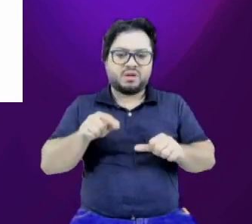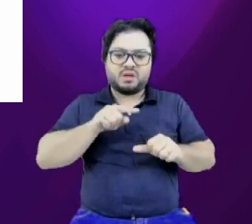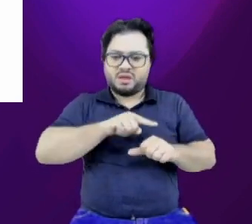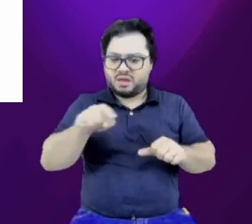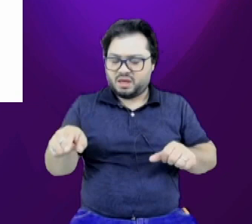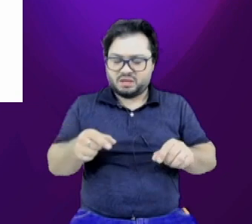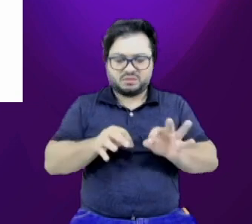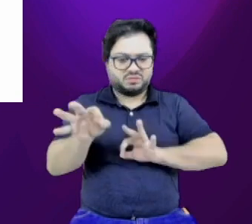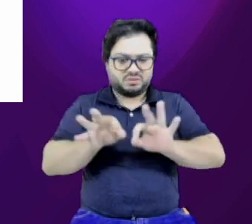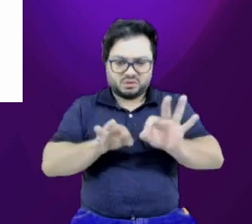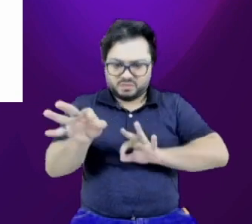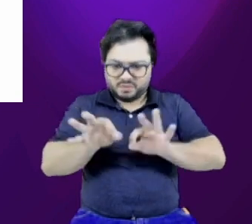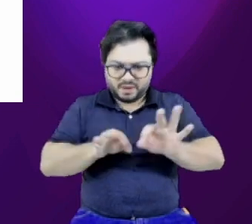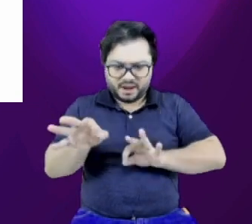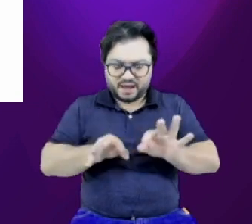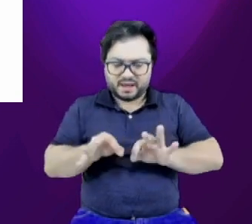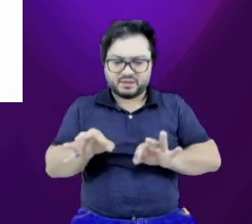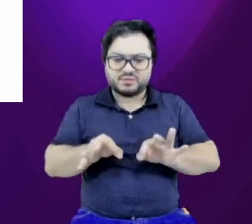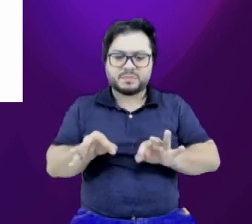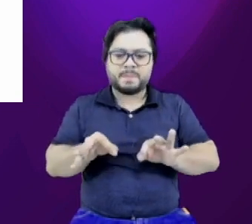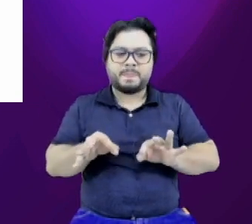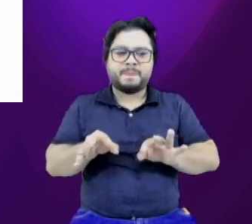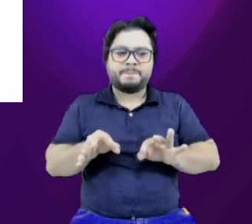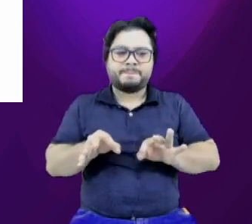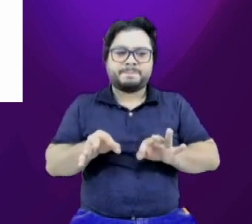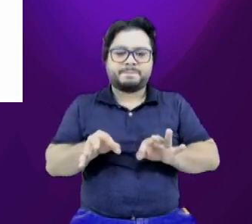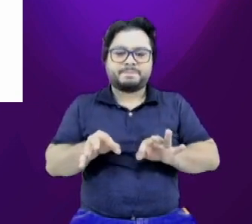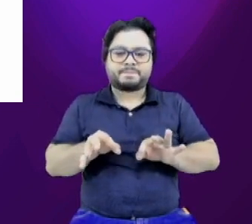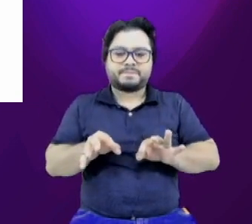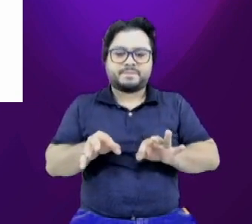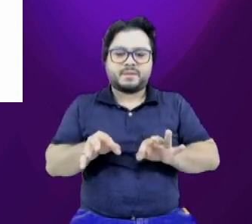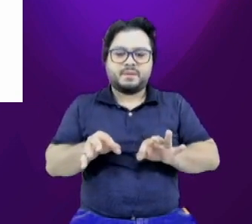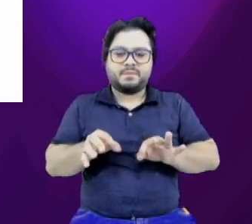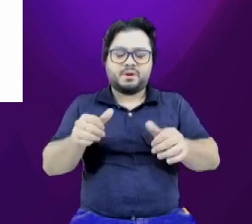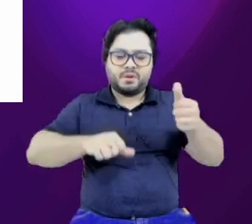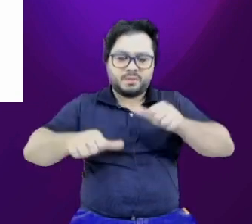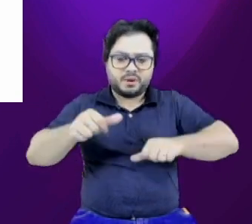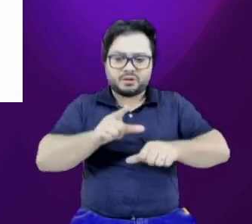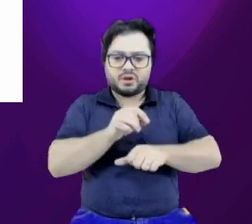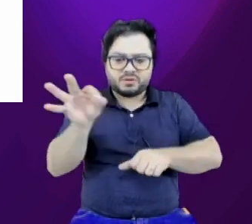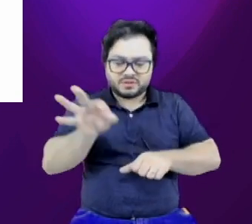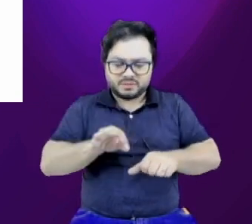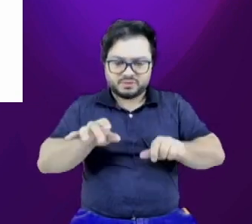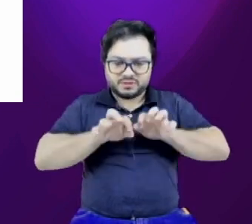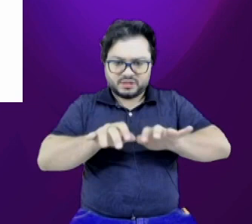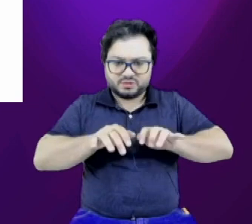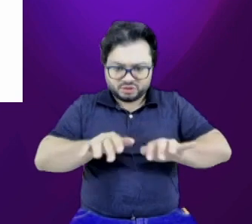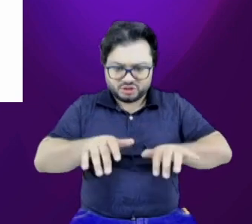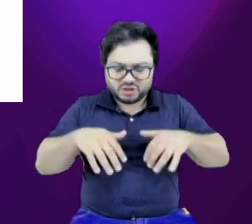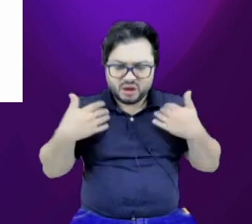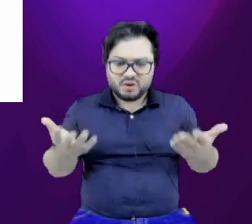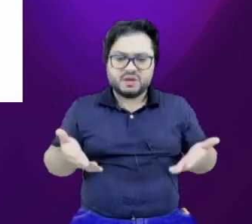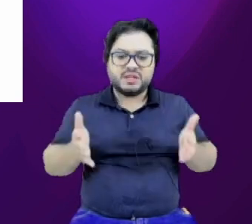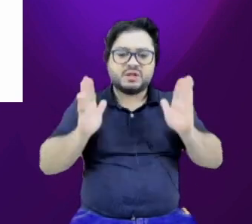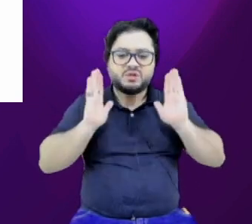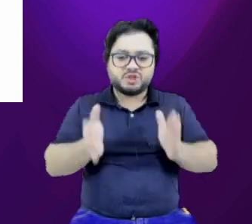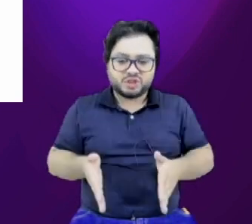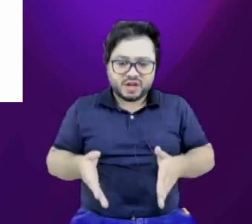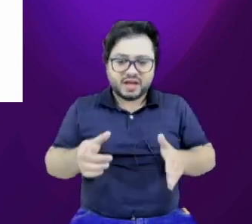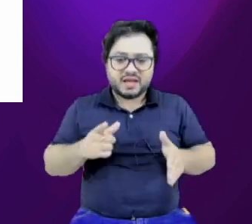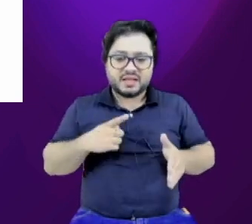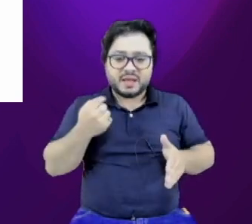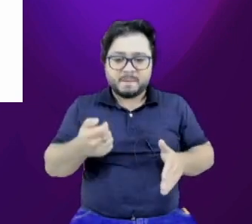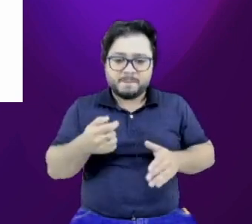estão preparados para um laboratório 100% digital. Então, eles já estão